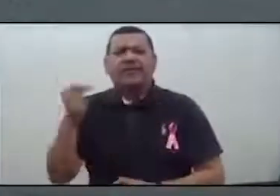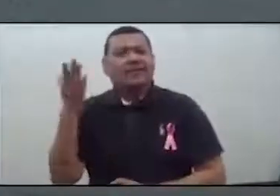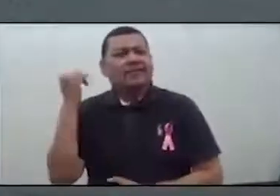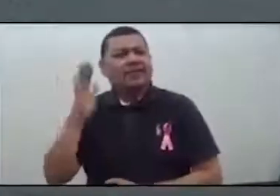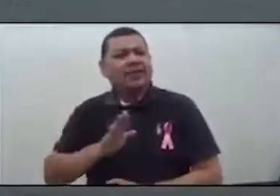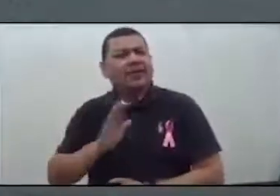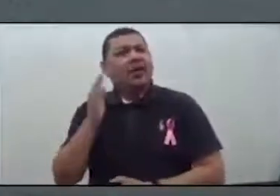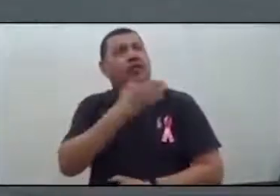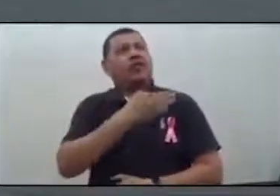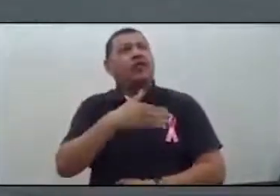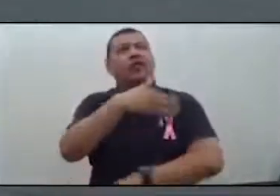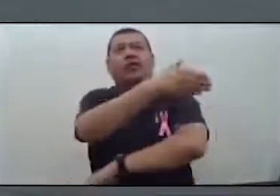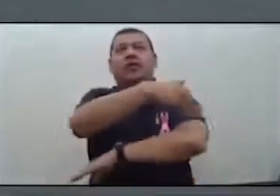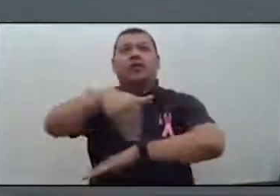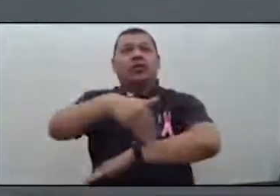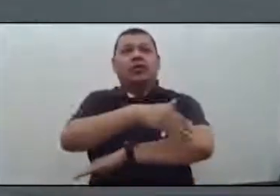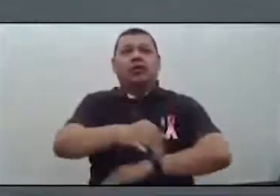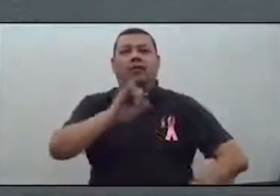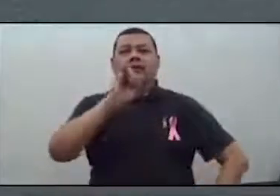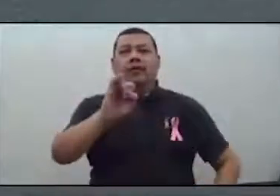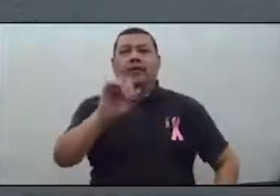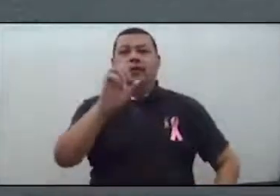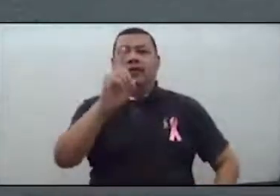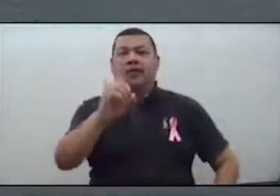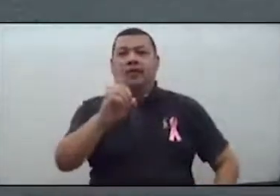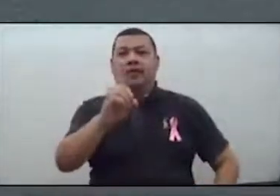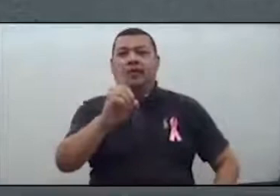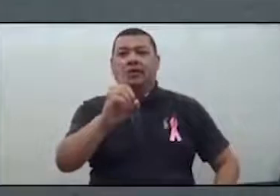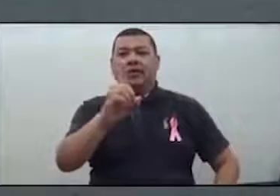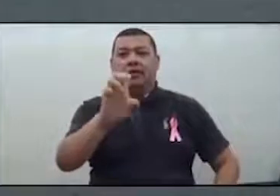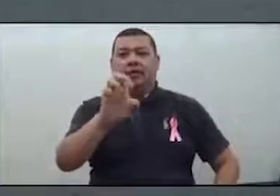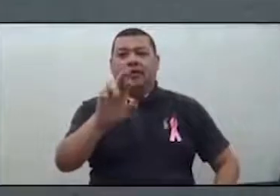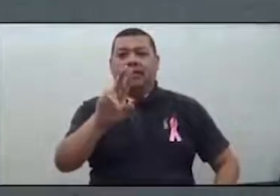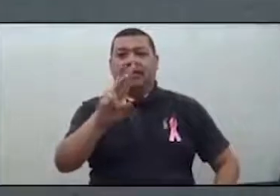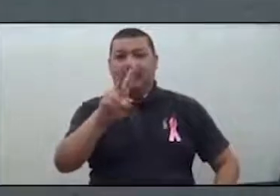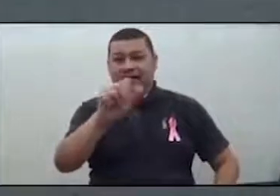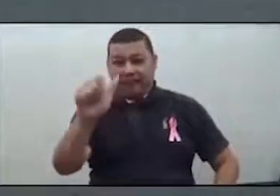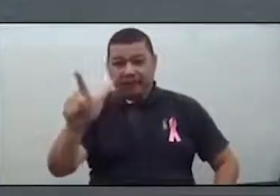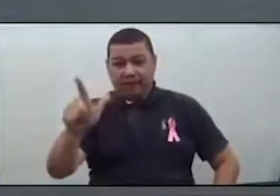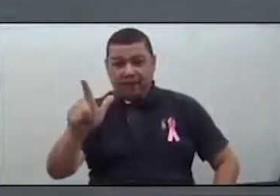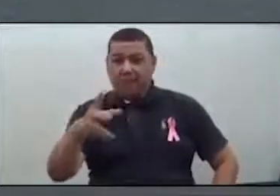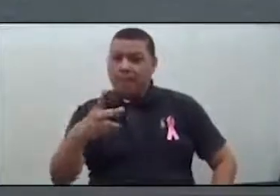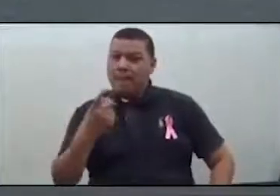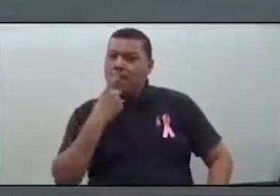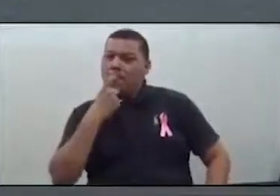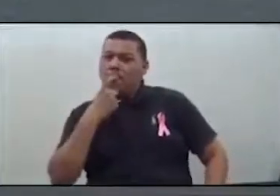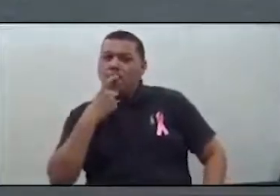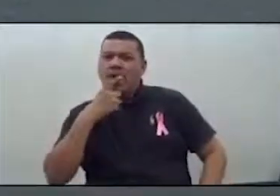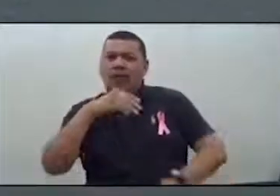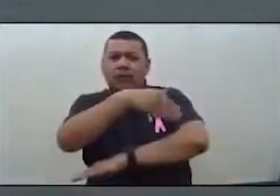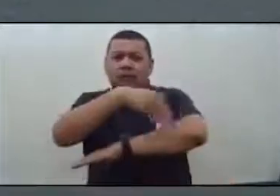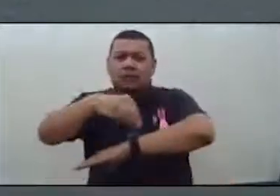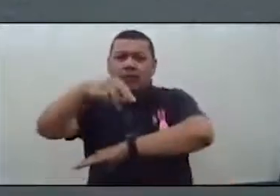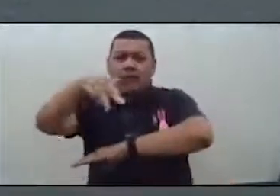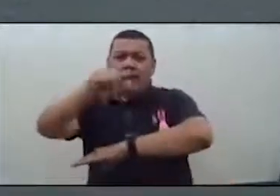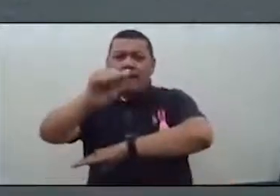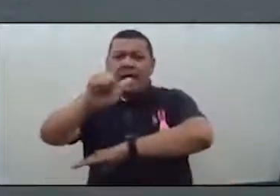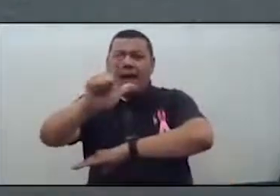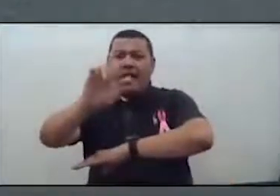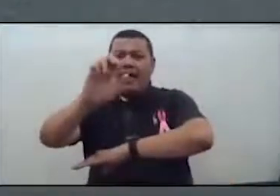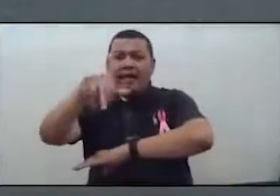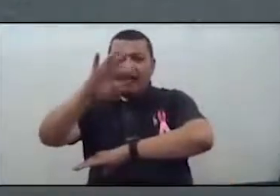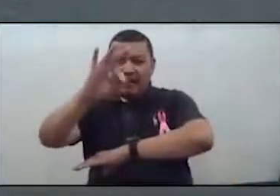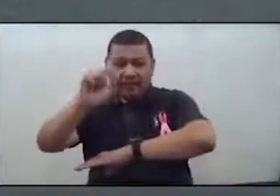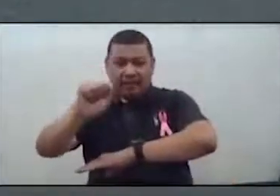passada na Avenida Ideval José Brasil, ali próximo à Malaquita, ali próximo ao Anel